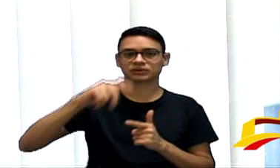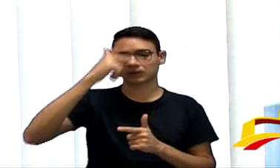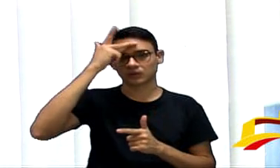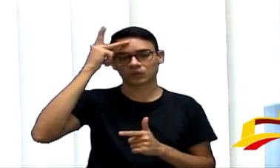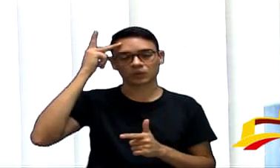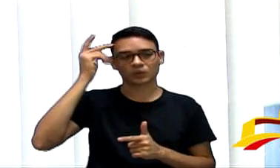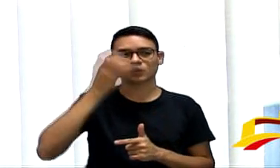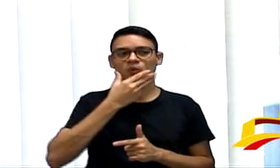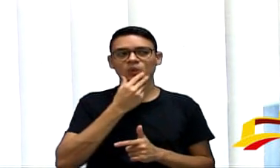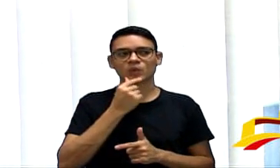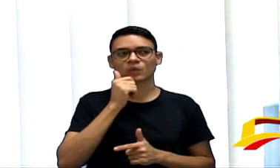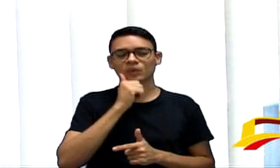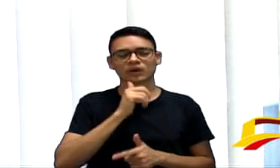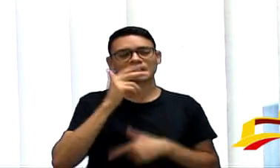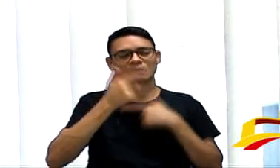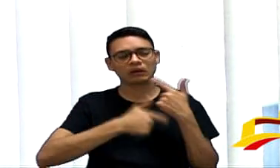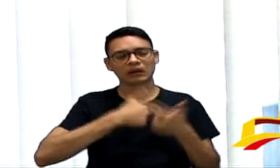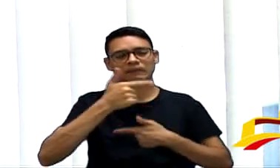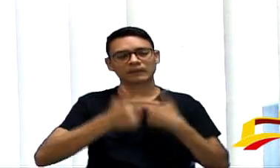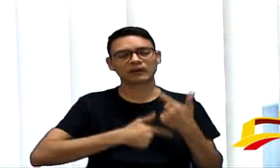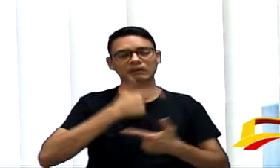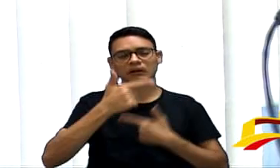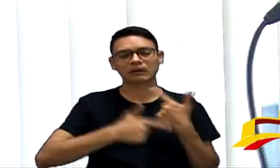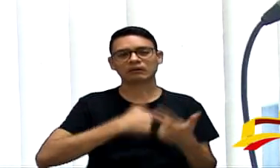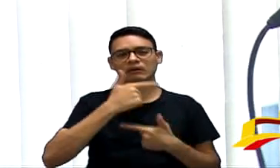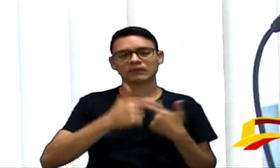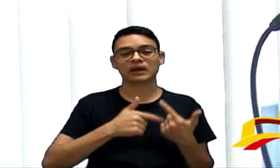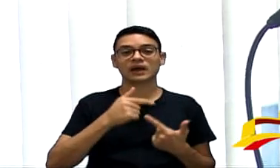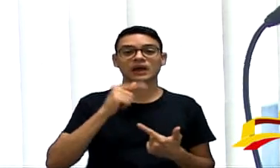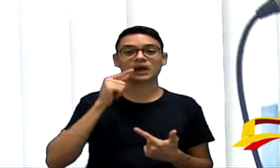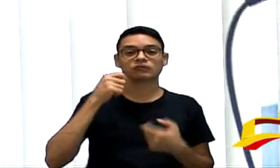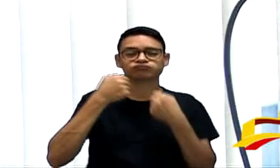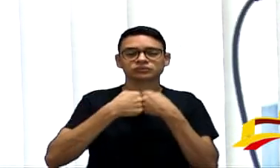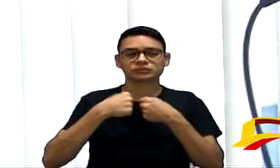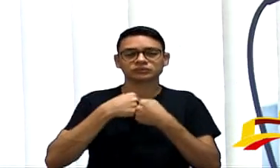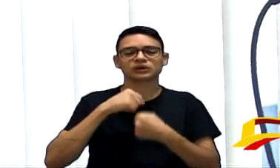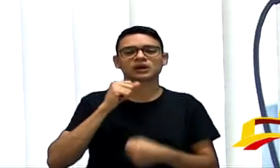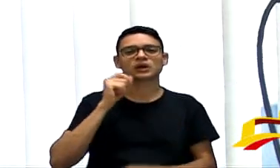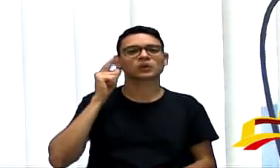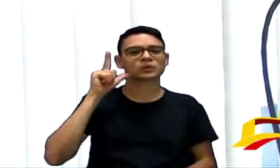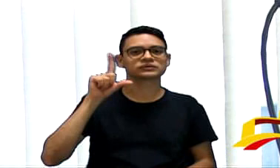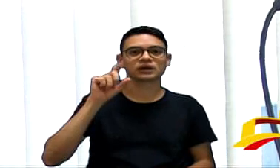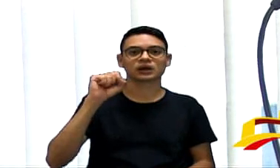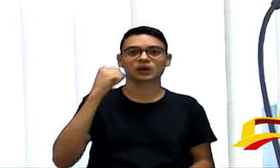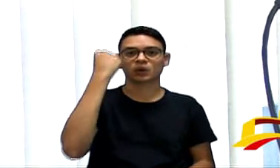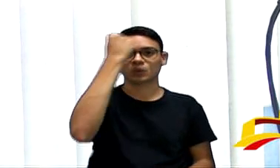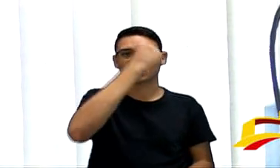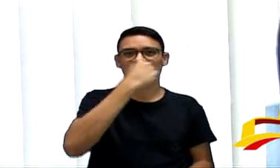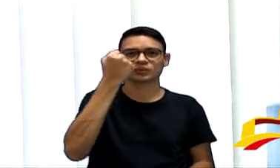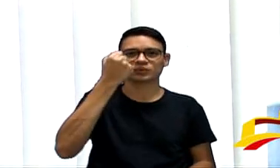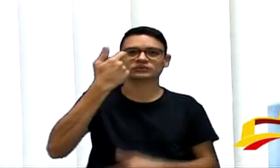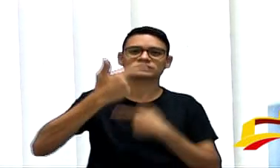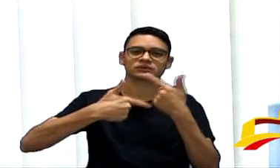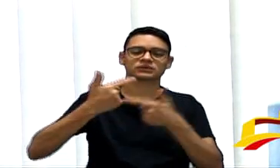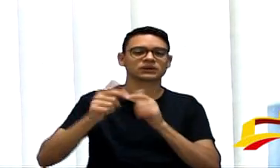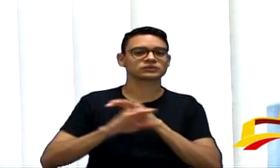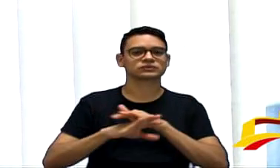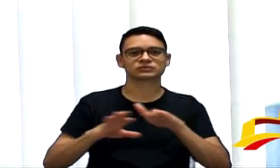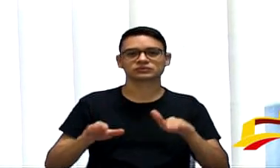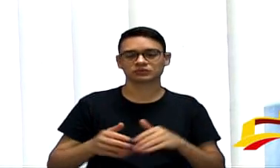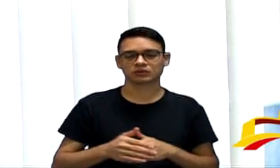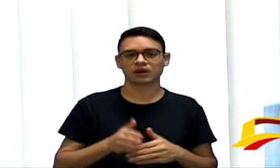trabalhadoras, dos trabalhadores, para que hoje nós tenhamos aí um horário de 8 horas de trabalho. E se